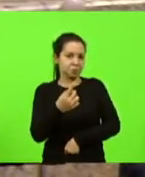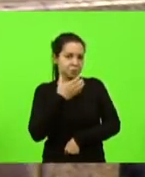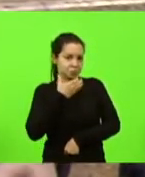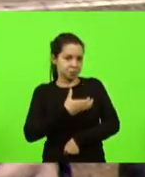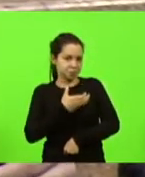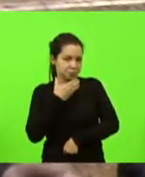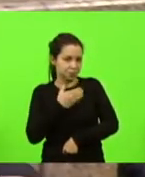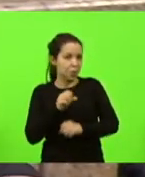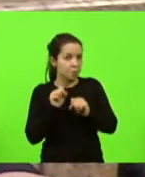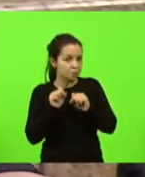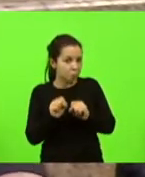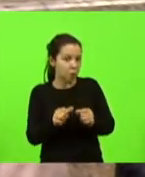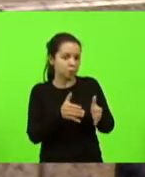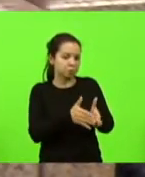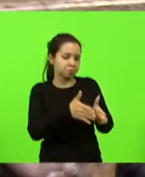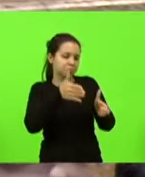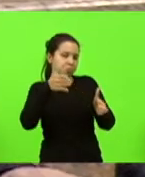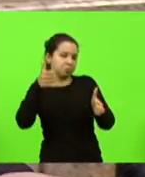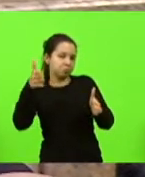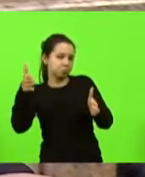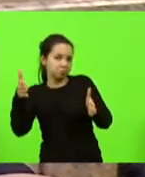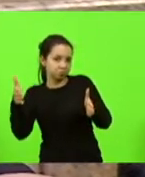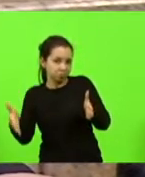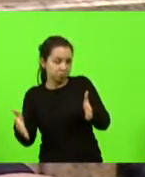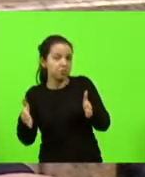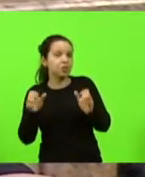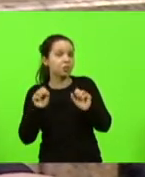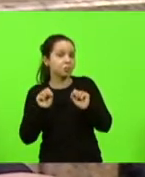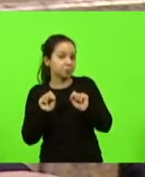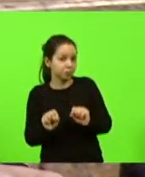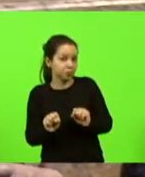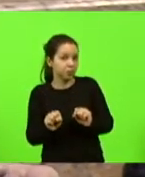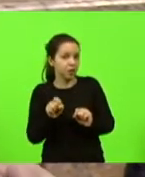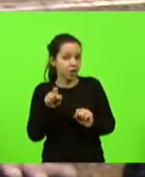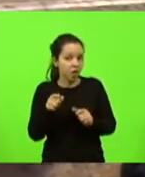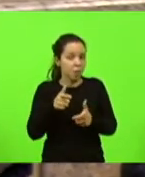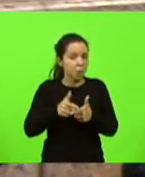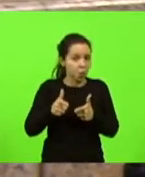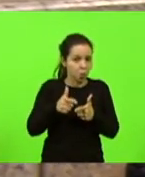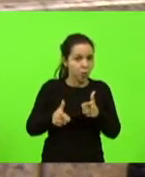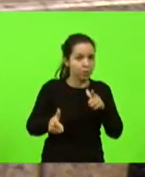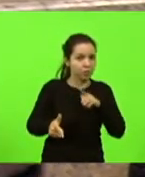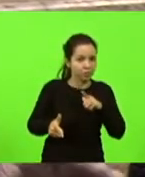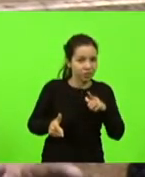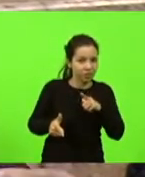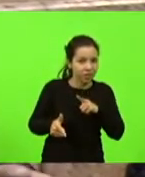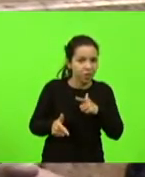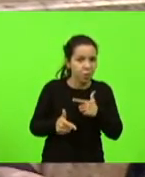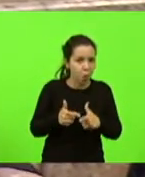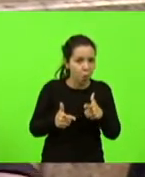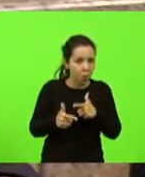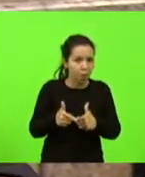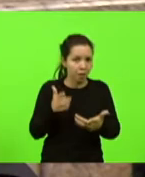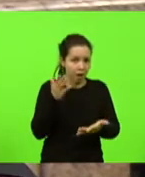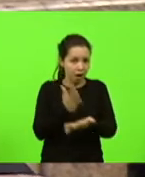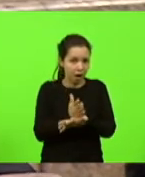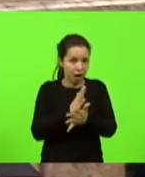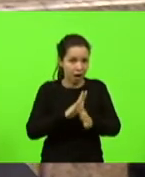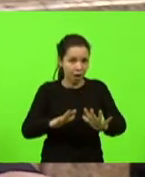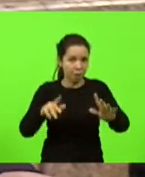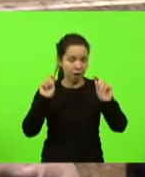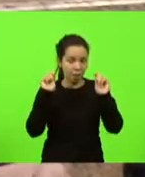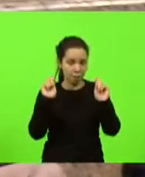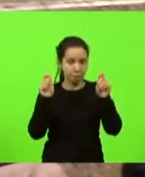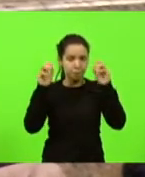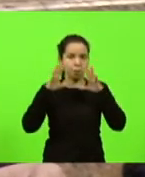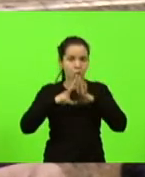prorrogado, nesse caso aqui, essa data adiante ainda. Quem tem um problema, esses problemas não vão acabar com um passe de mágica na